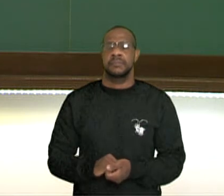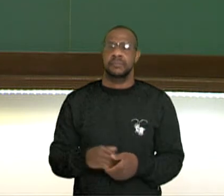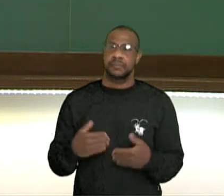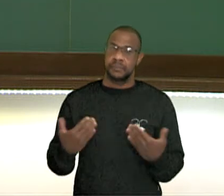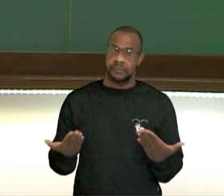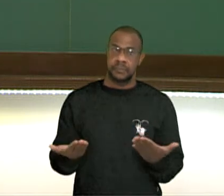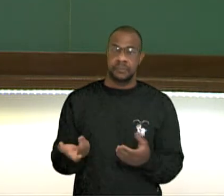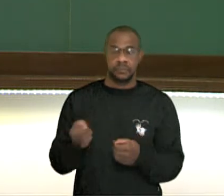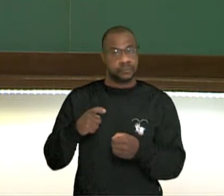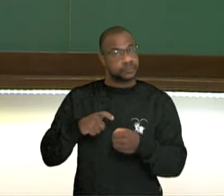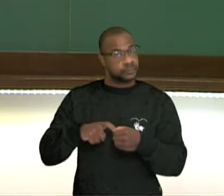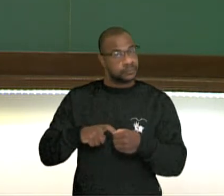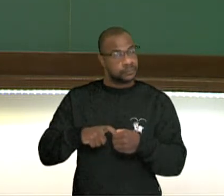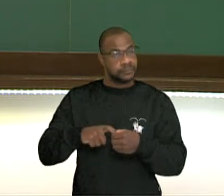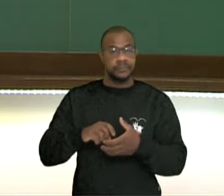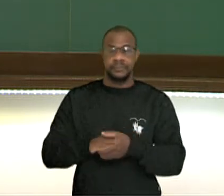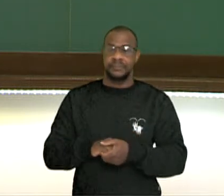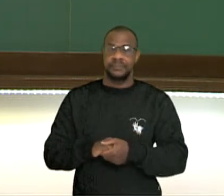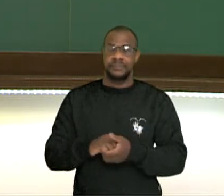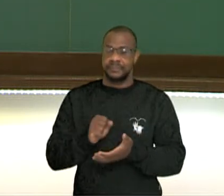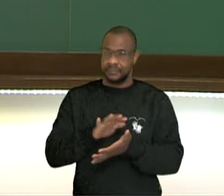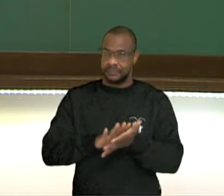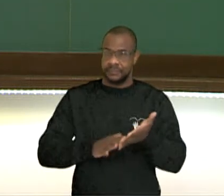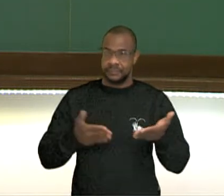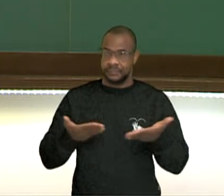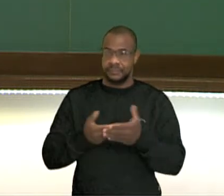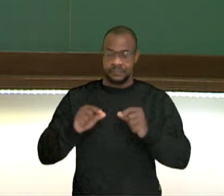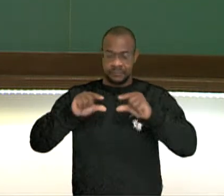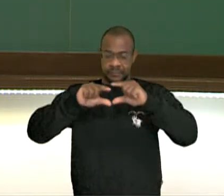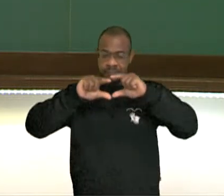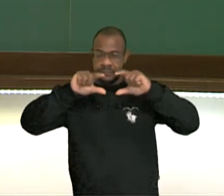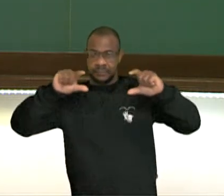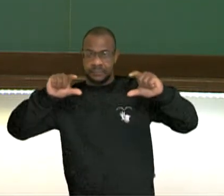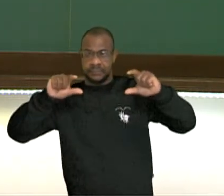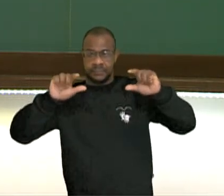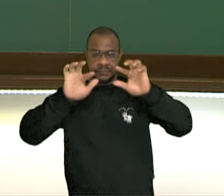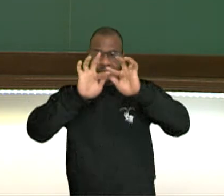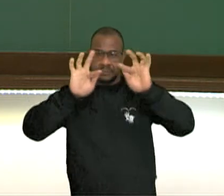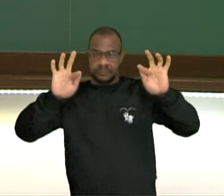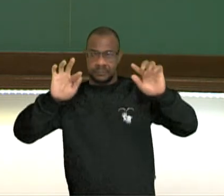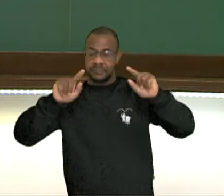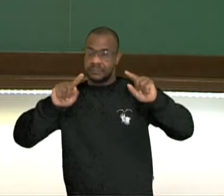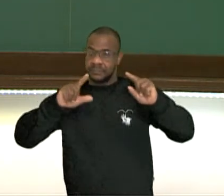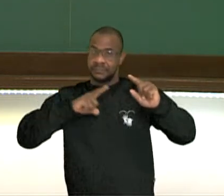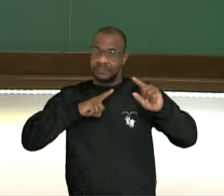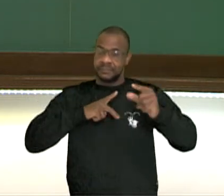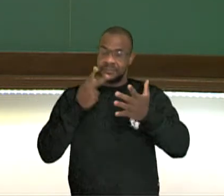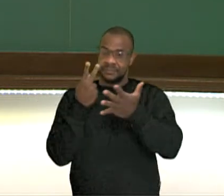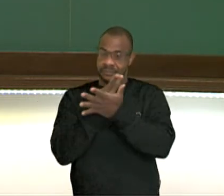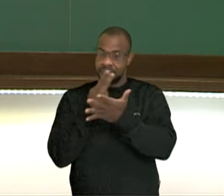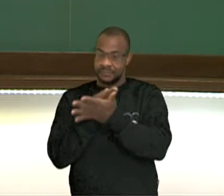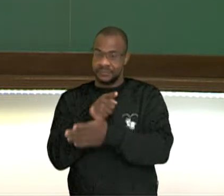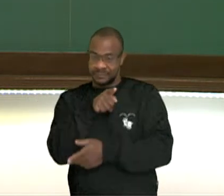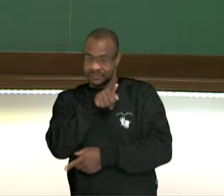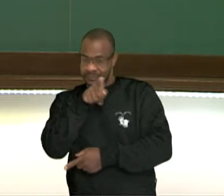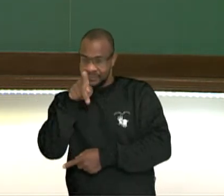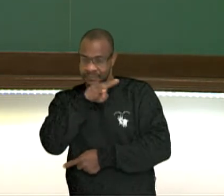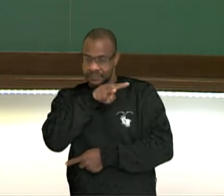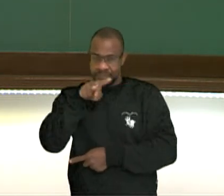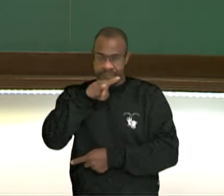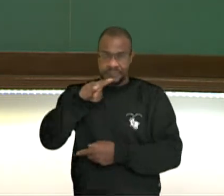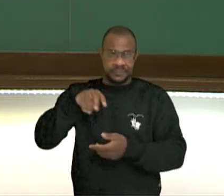Galera, voltamos aqui com o nosso exercício, então uma frase que propositalmente contém erros, né?